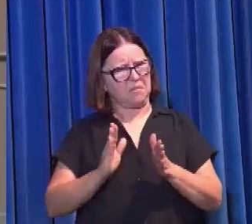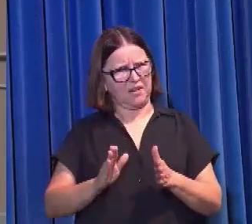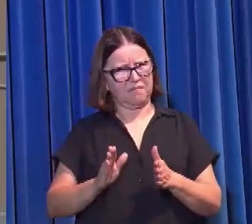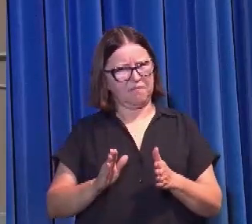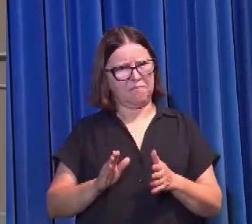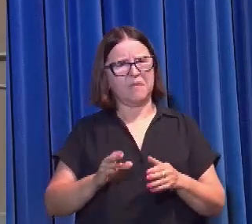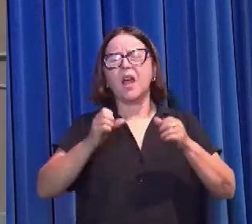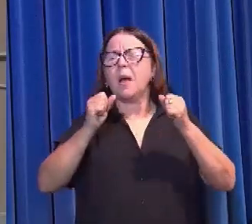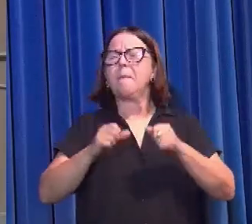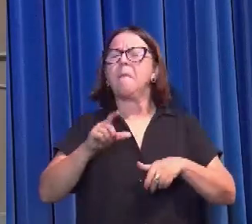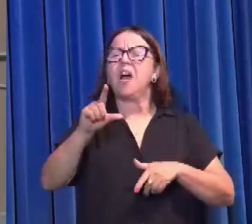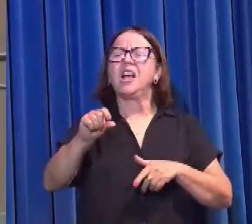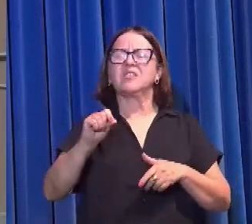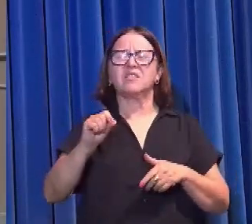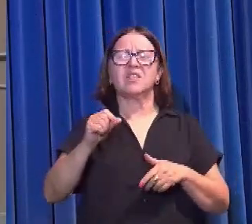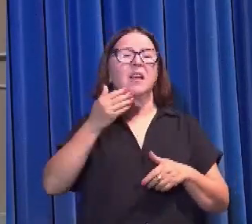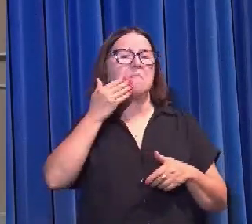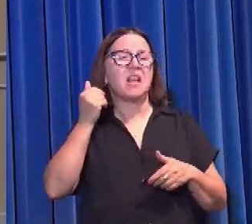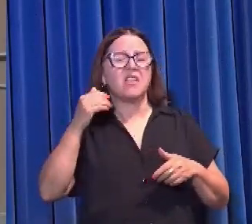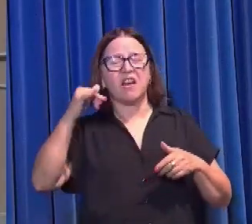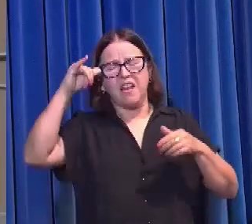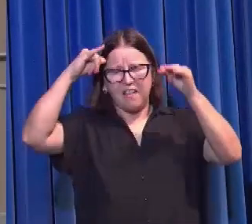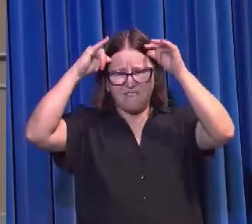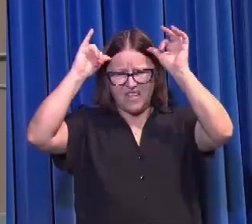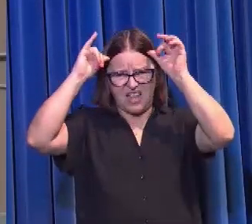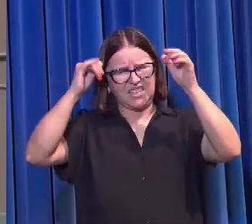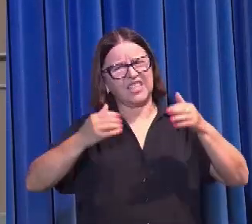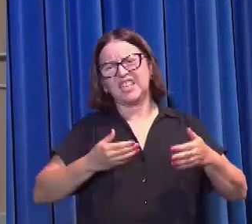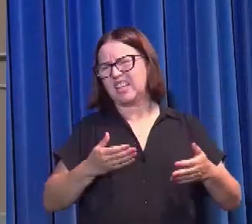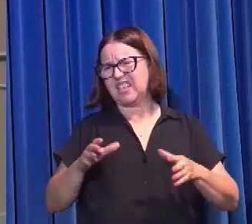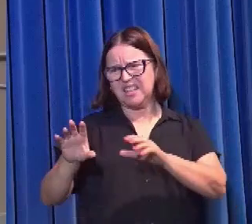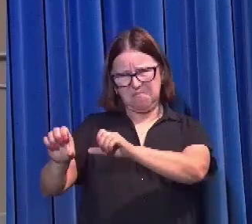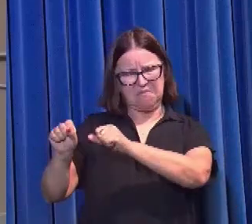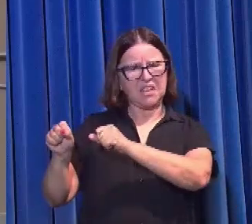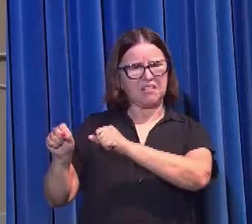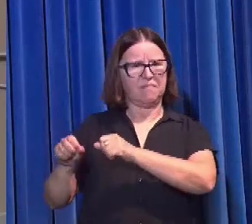Isso é mansidão. É você não fazer questão dos seus direitos.